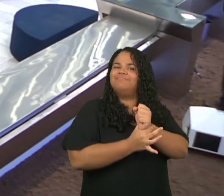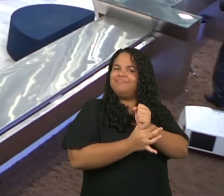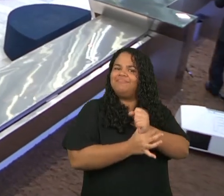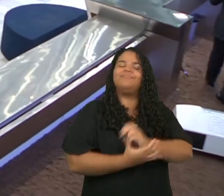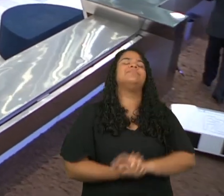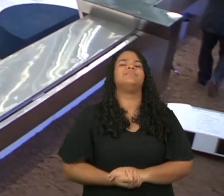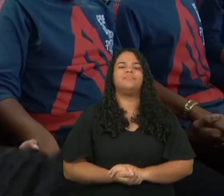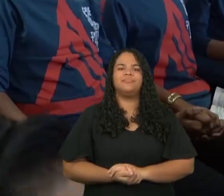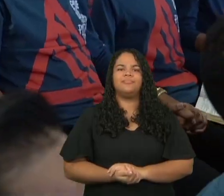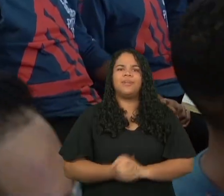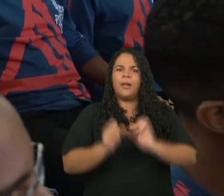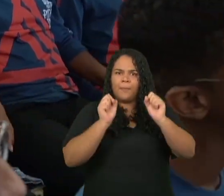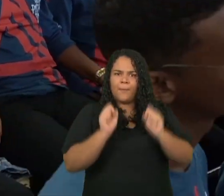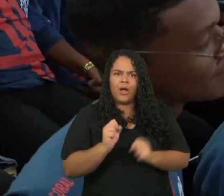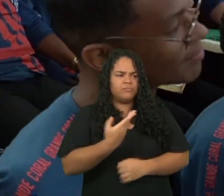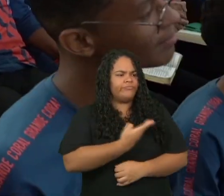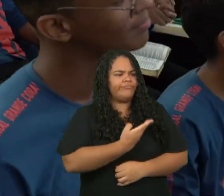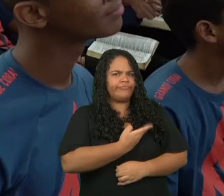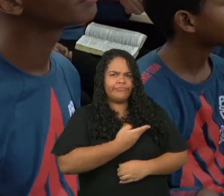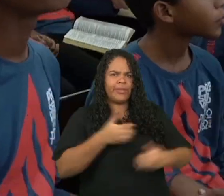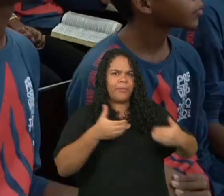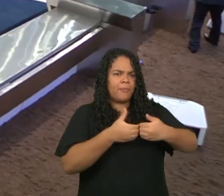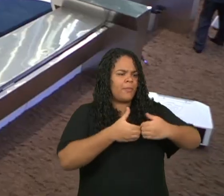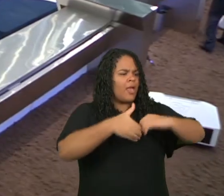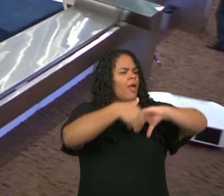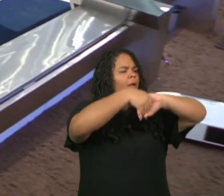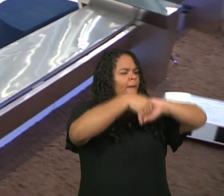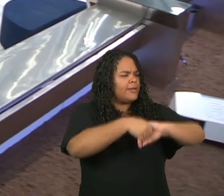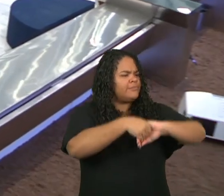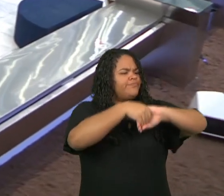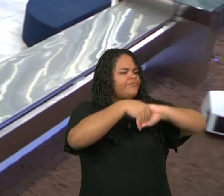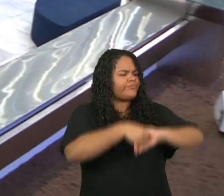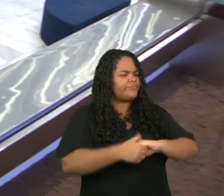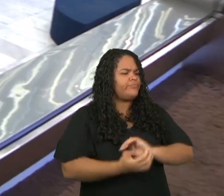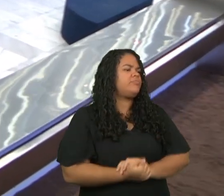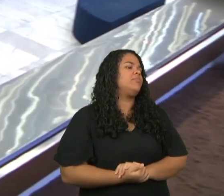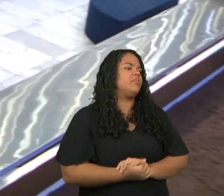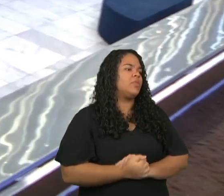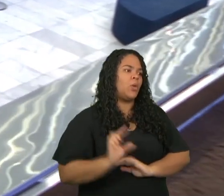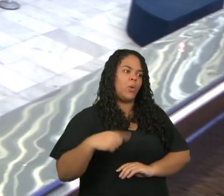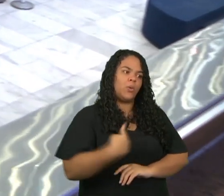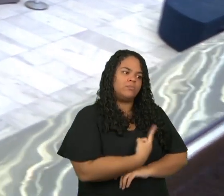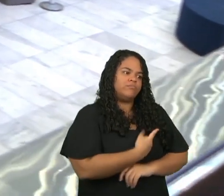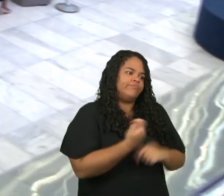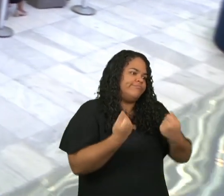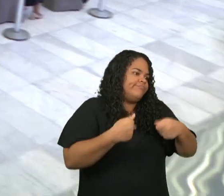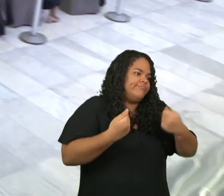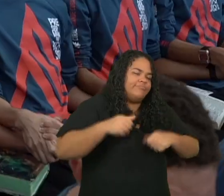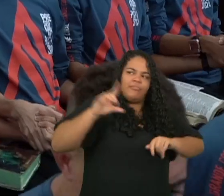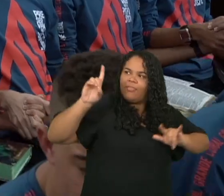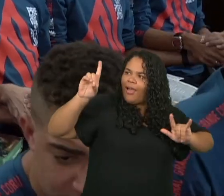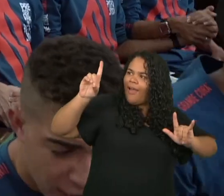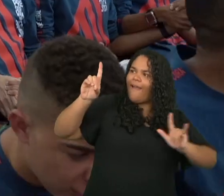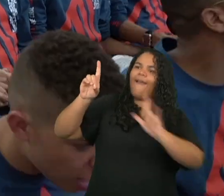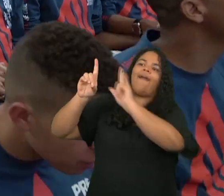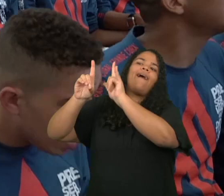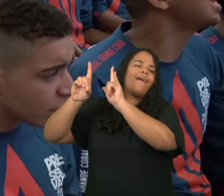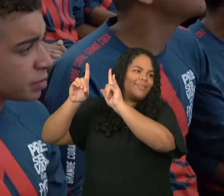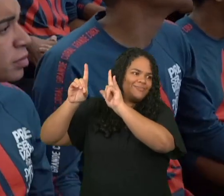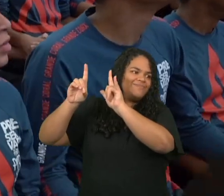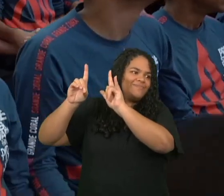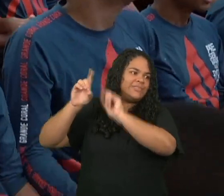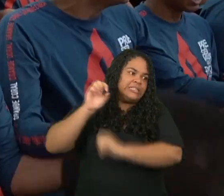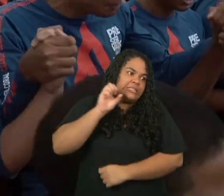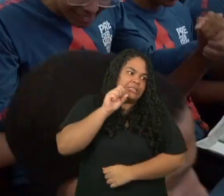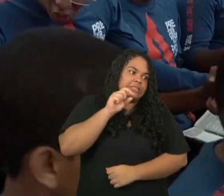Agora pega a mão dele com santidade e diz assim: o negócio é para quem ama. Quem ama